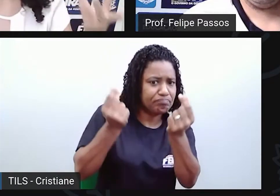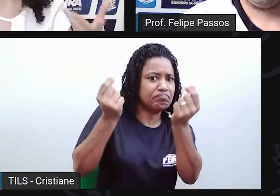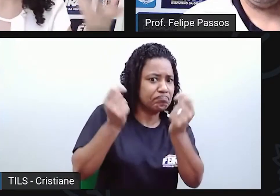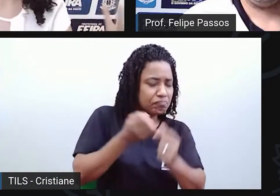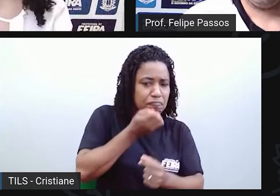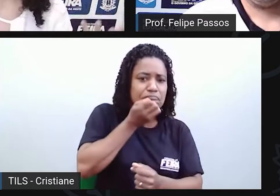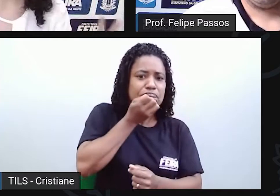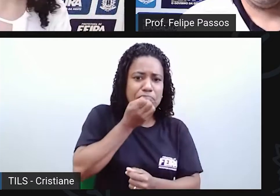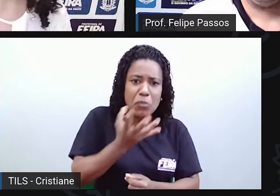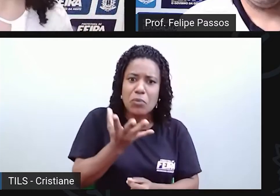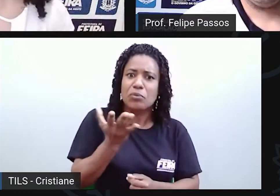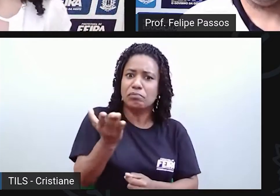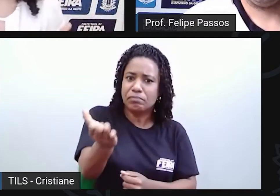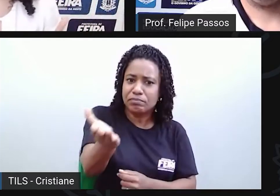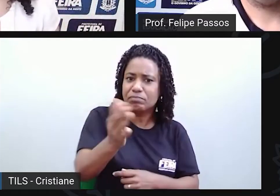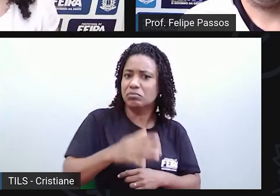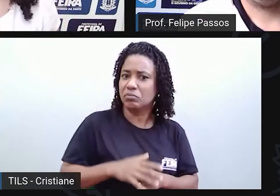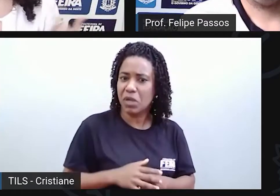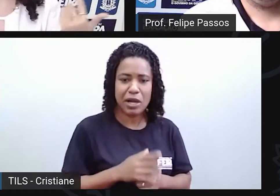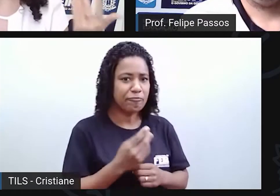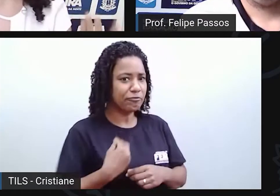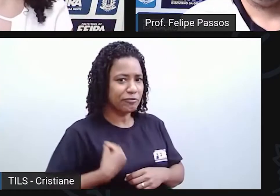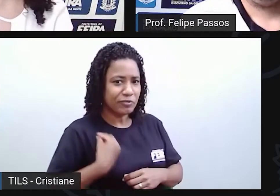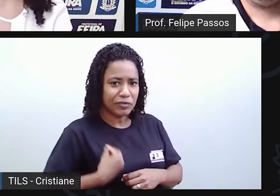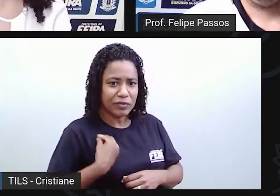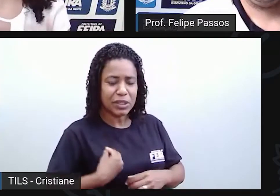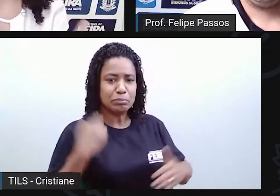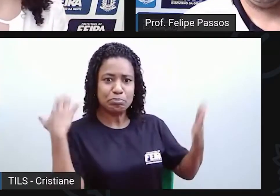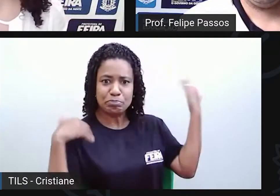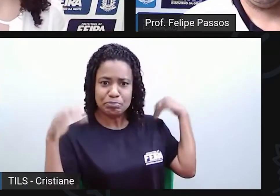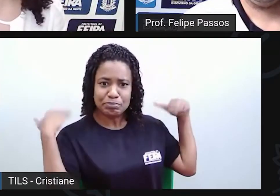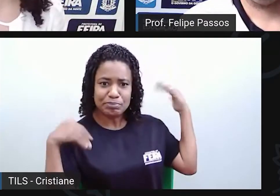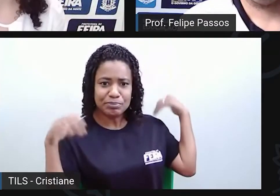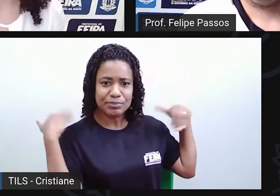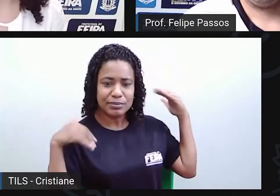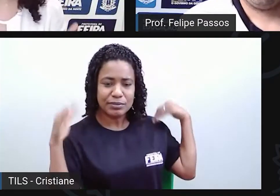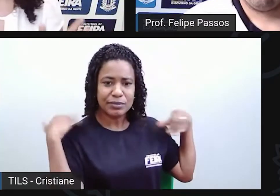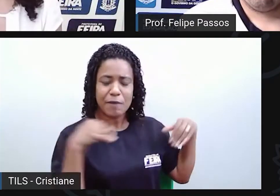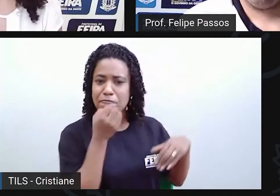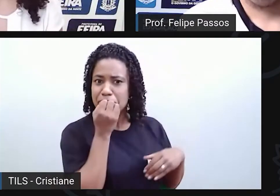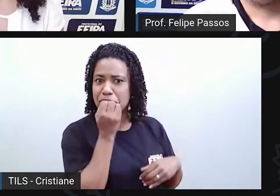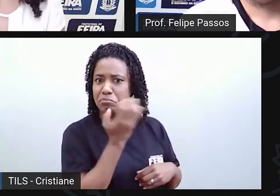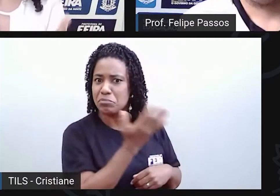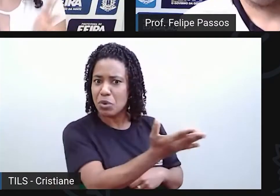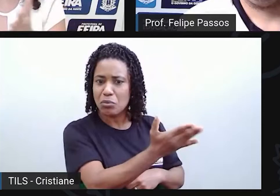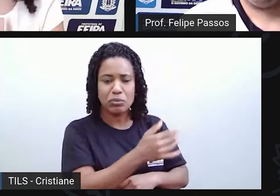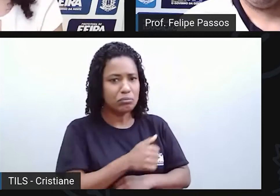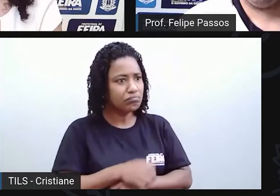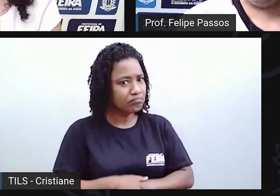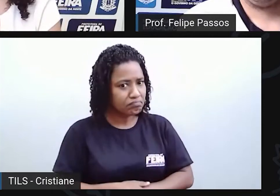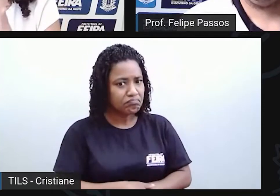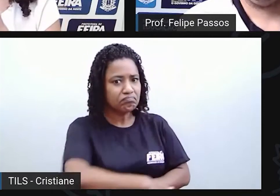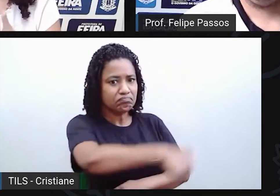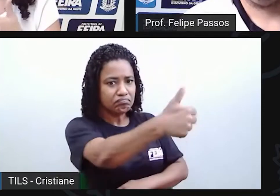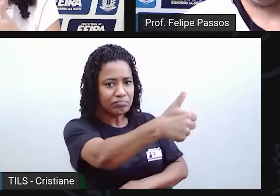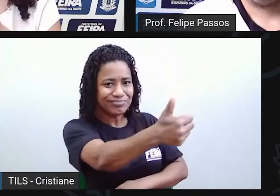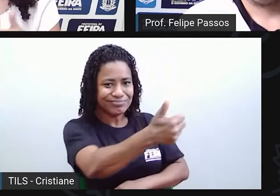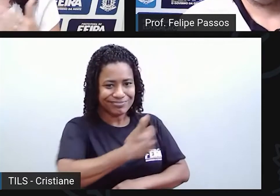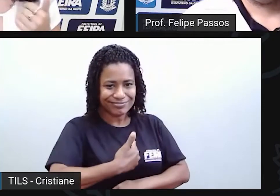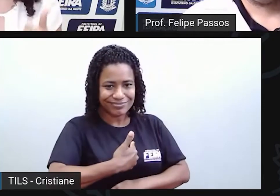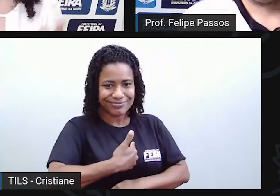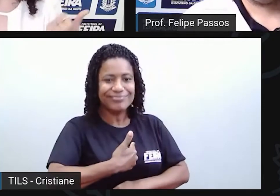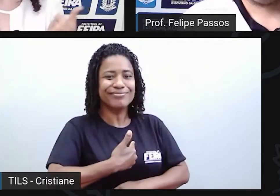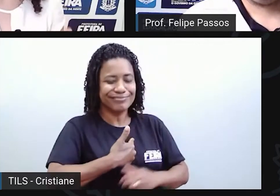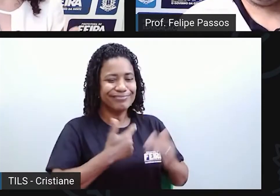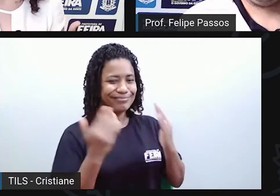quantidade de dinheiro que alguém tem ou deixa de ter, como a pessoa se desfruta o final de semana. E isso, naturalmente, vai reverberar